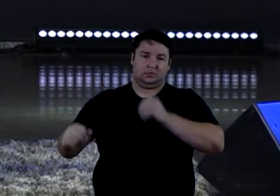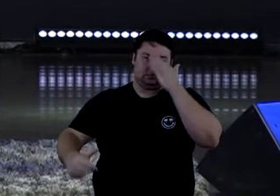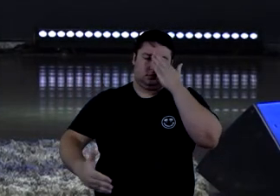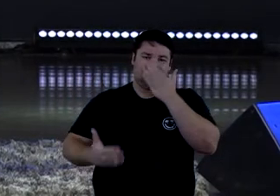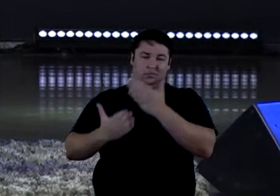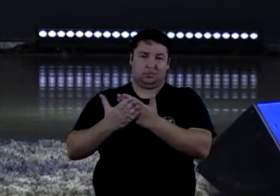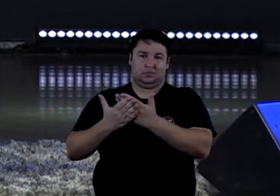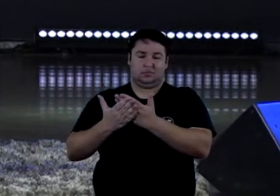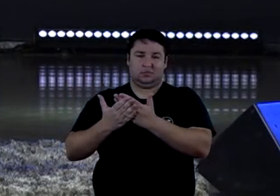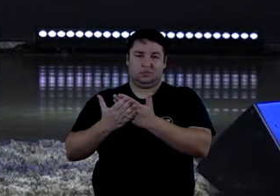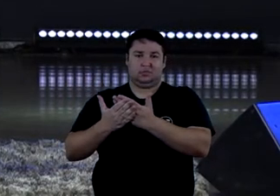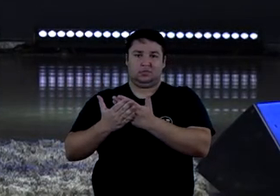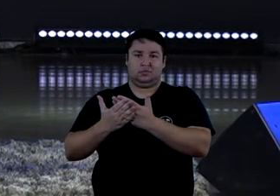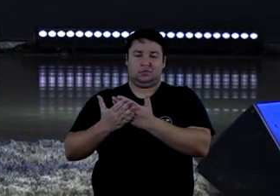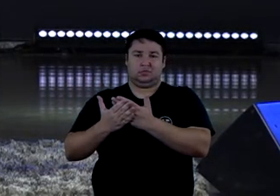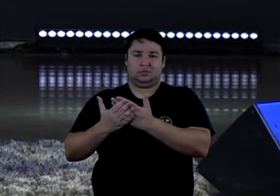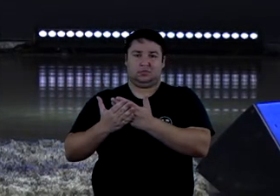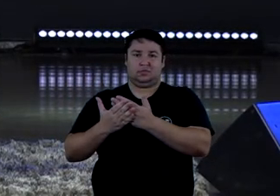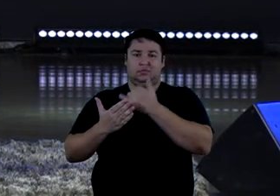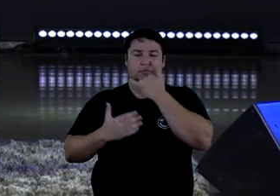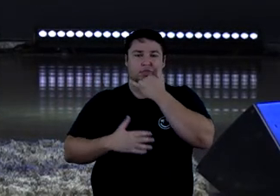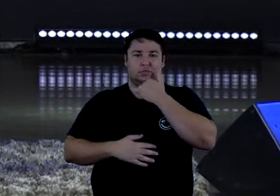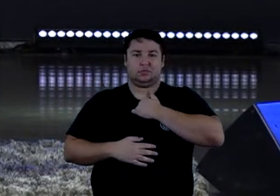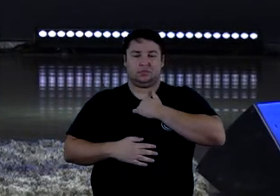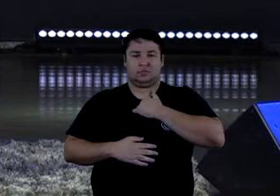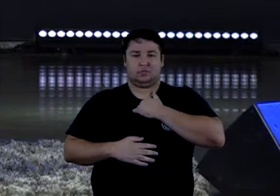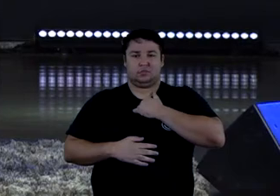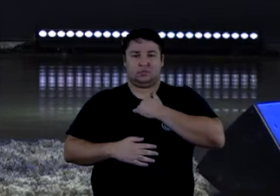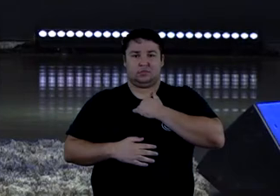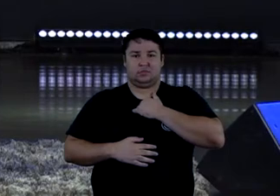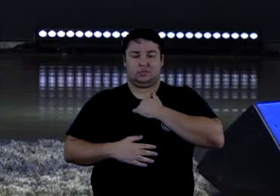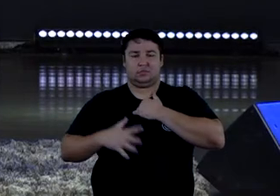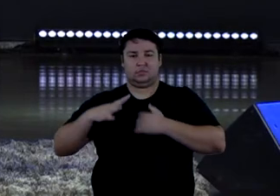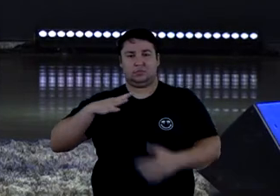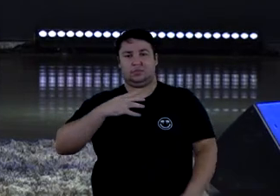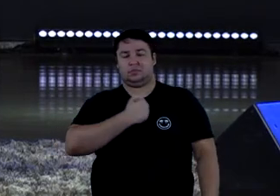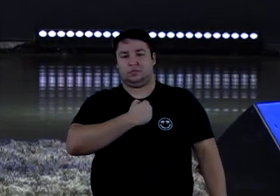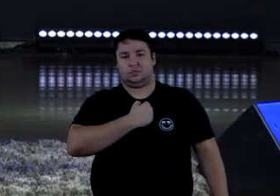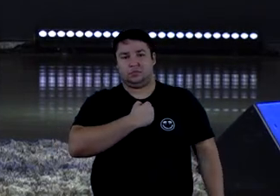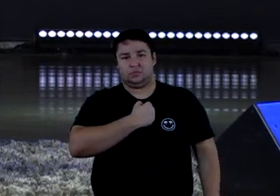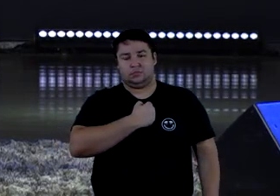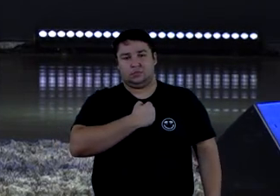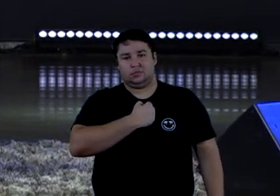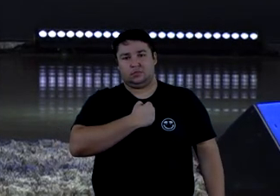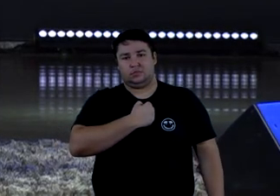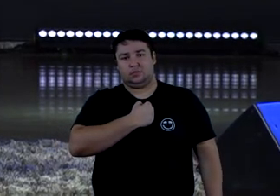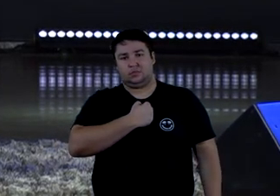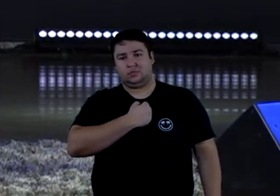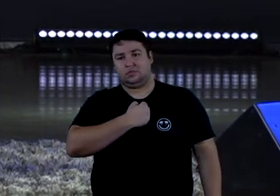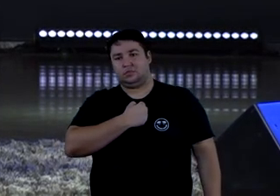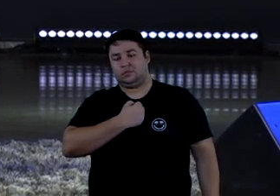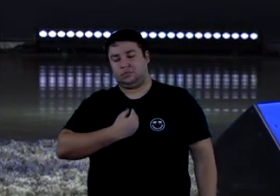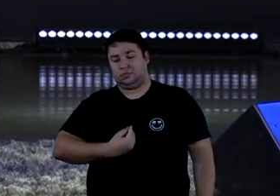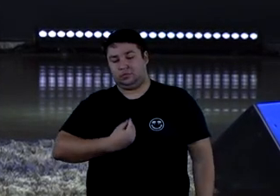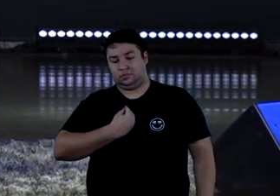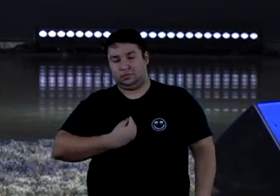que todo aquele que crê. Seja perdoado. Seja perdoado. E seja salvo. Seja salvo. Por isso eu abro a minha